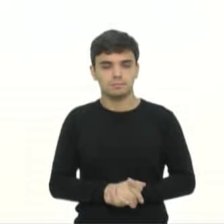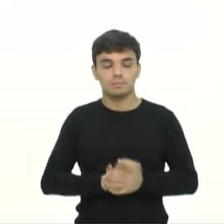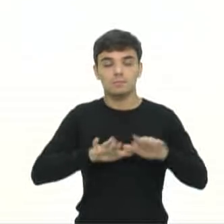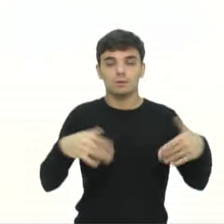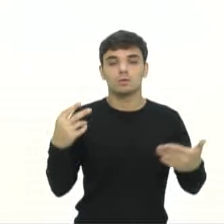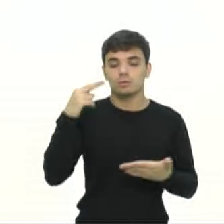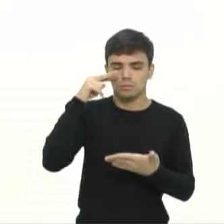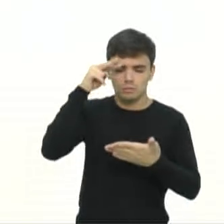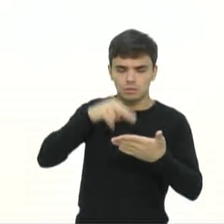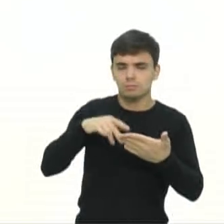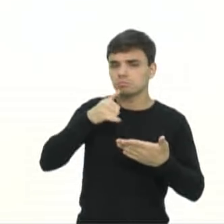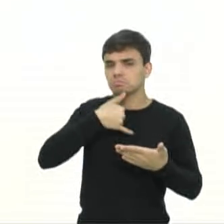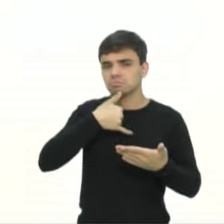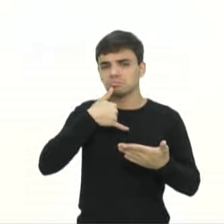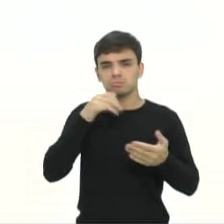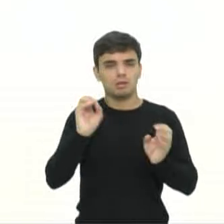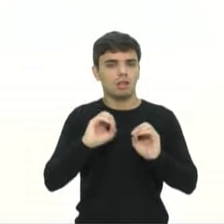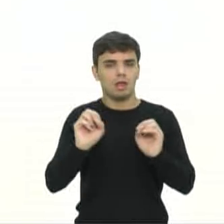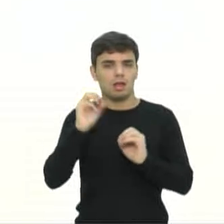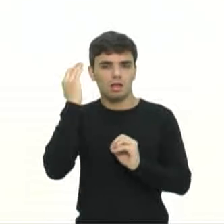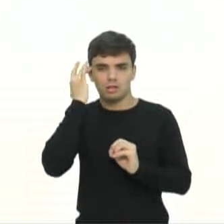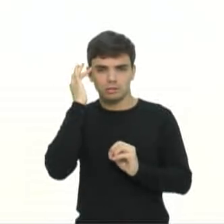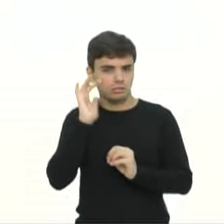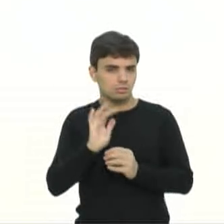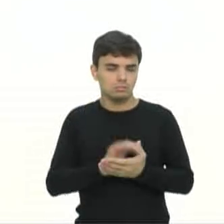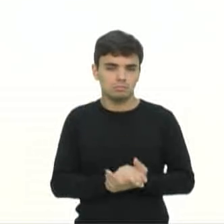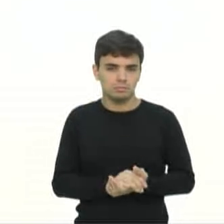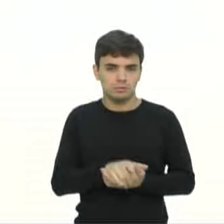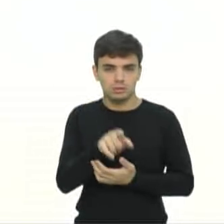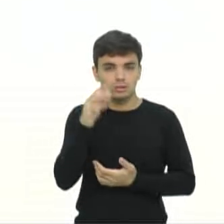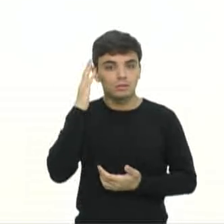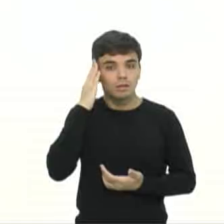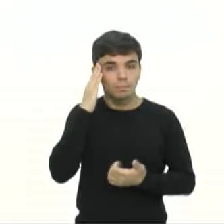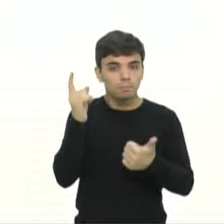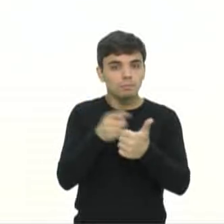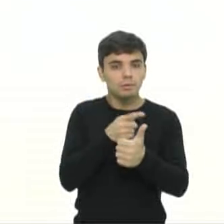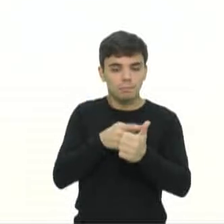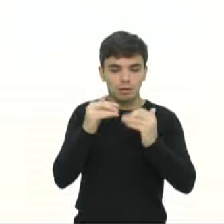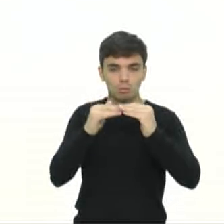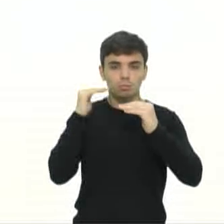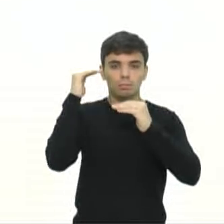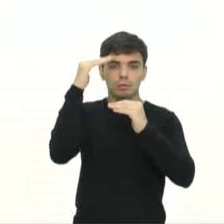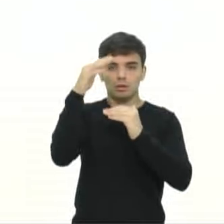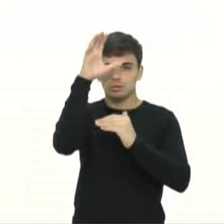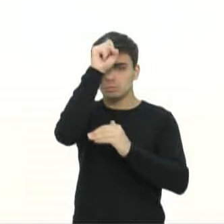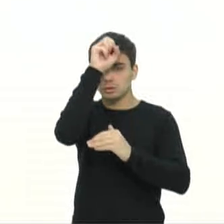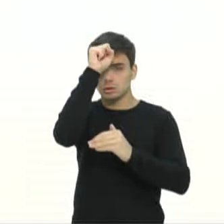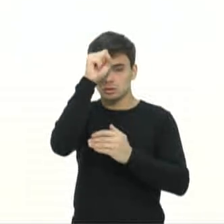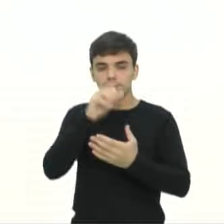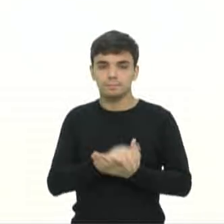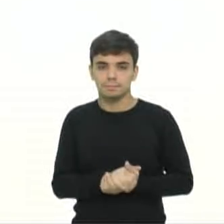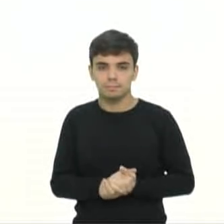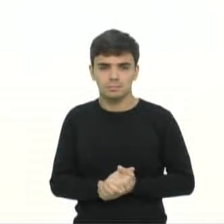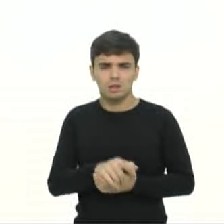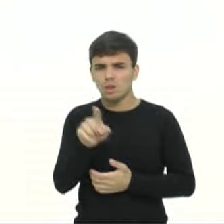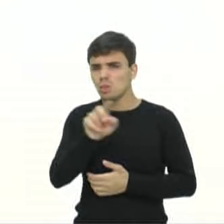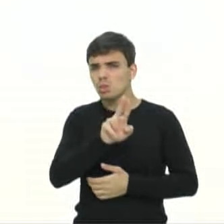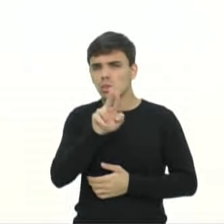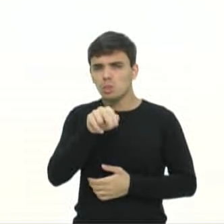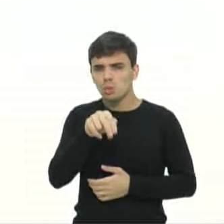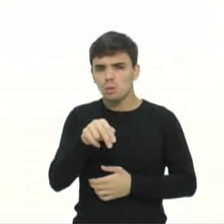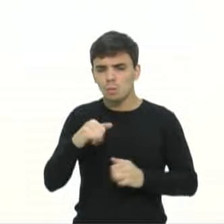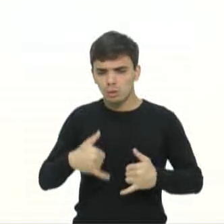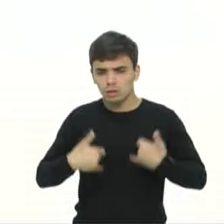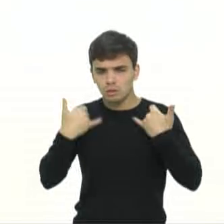com tristeza que nada sabes, terá feito seu primeiro progresso no aprendizado. Nunca te orgulhes de